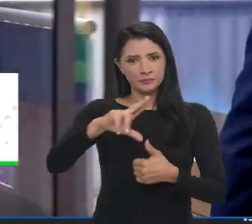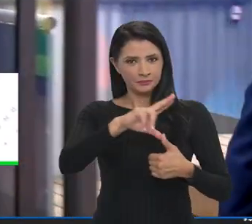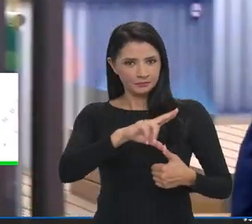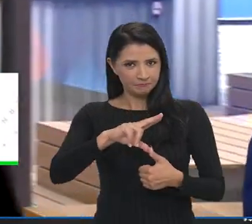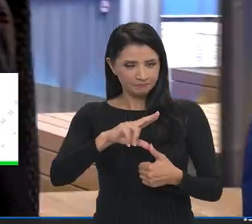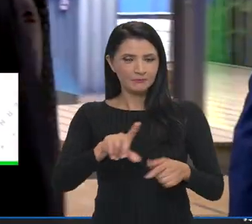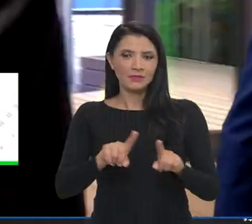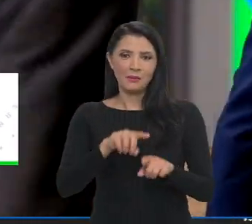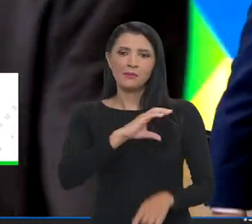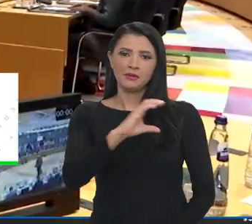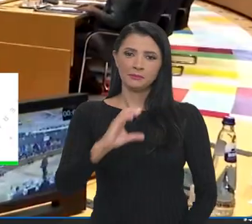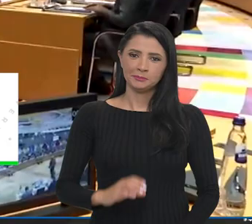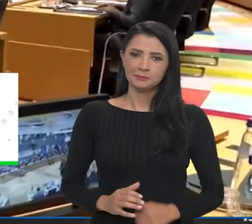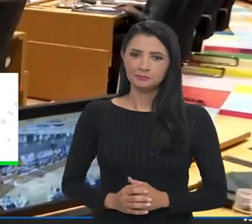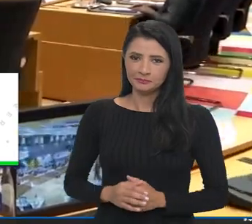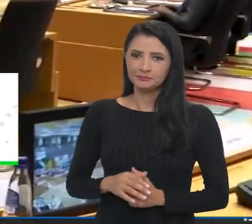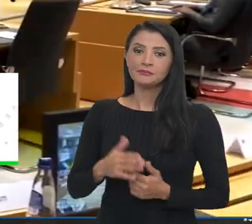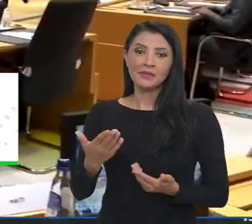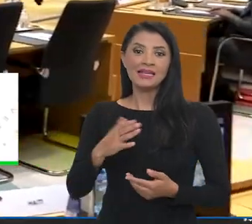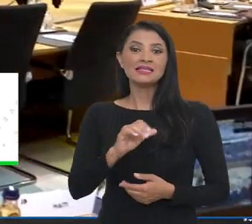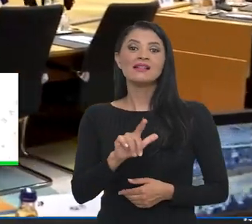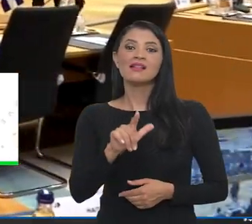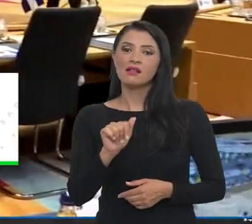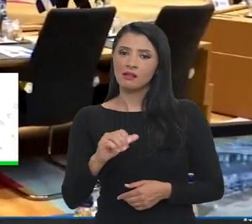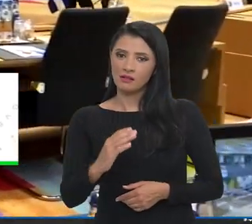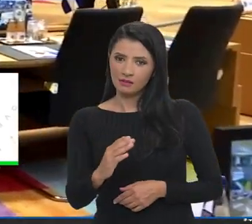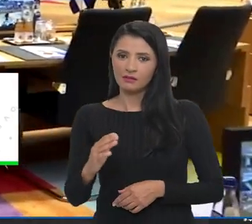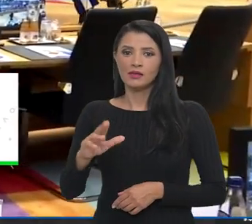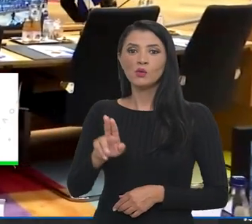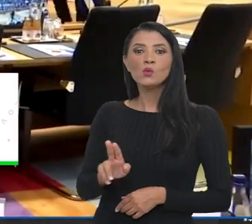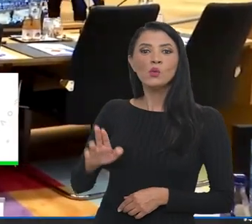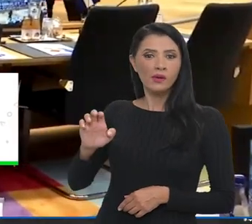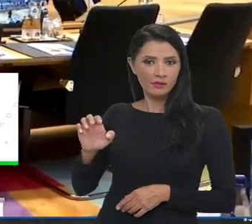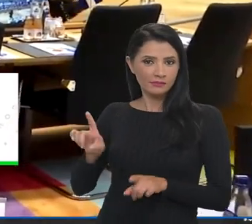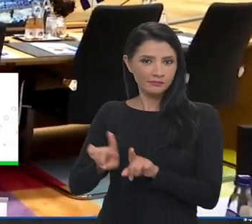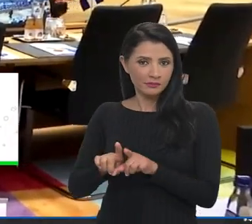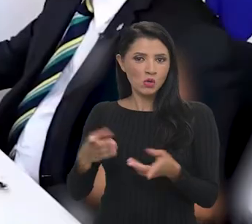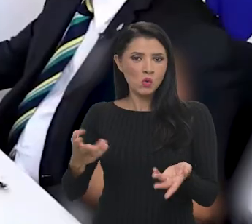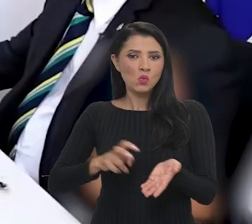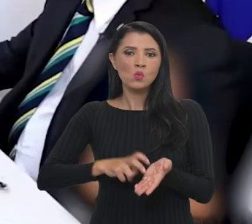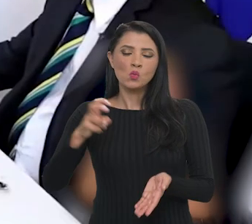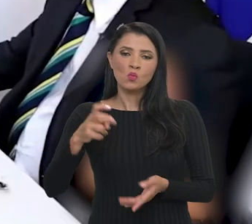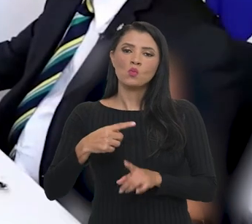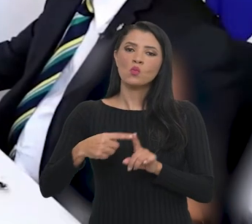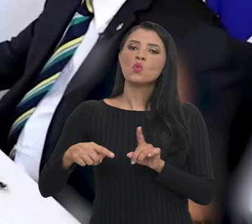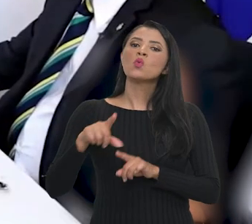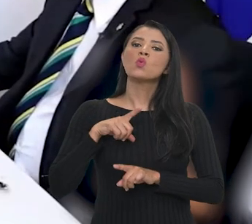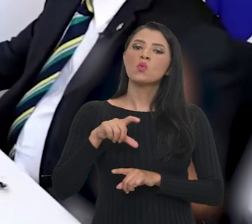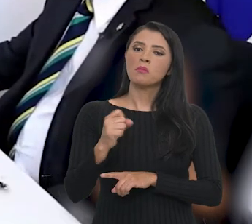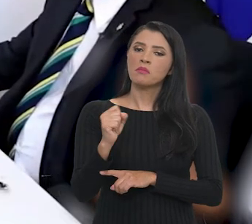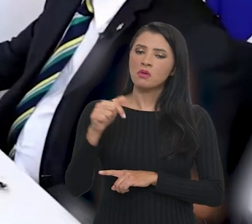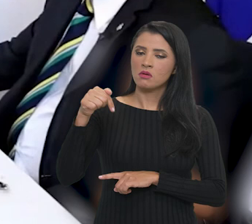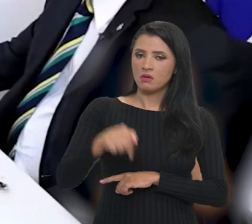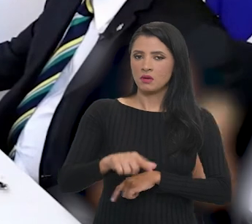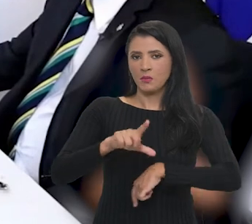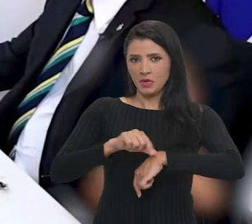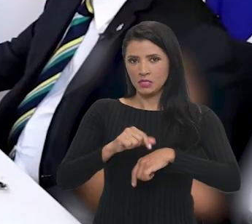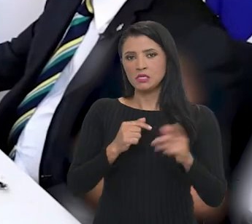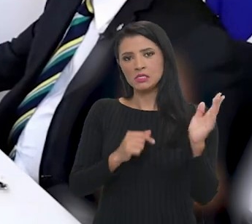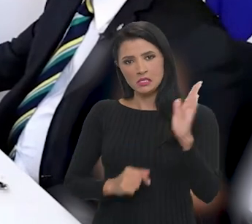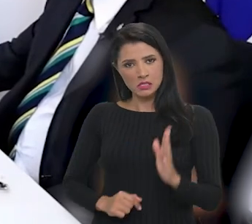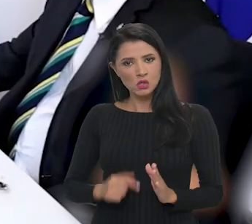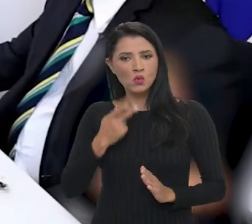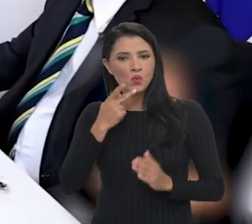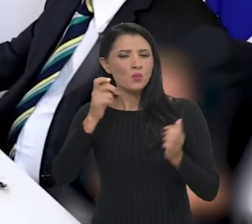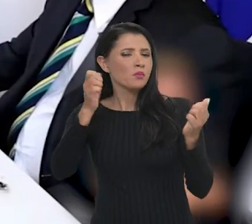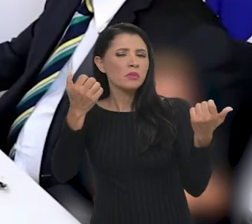países da Comunidade de Estados Latino-Americanos e Caribenhos, a CELAC, e da União Europeia. E hoje pela manhã, às 8h30, aqui no horário do